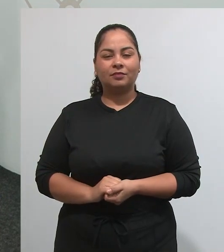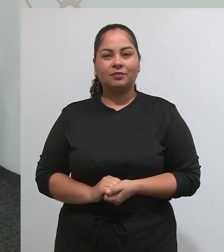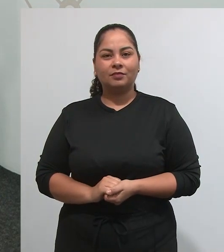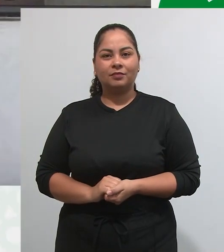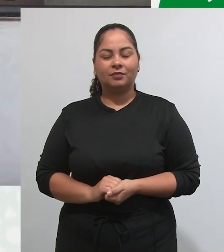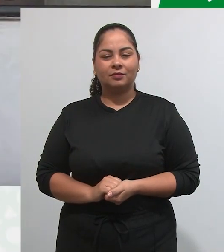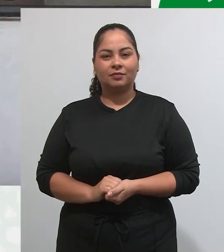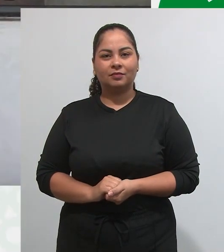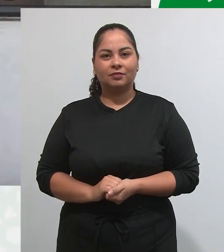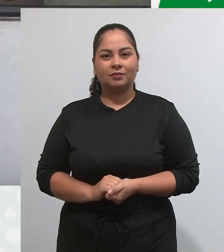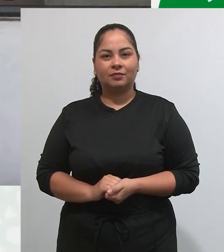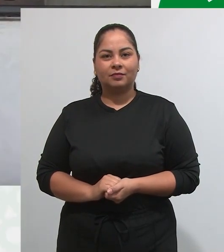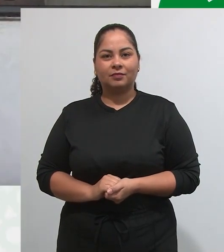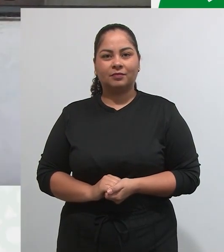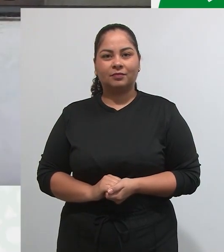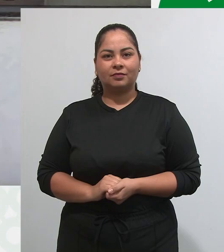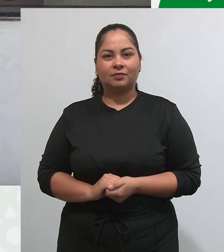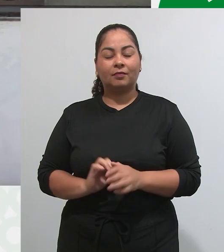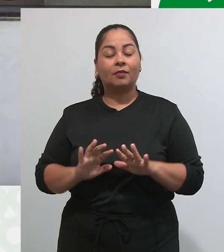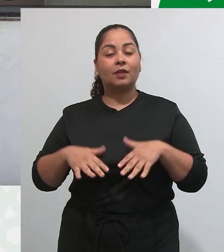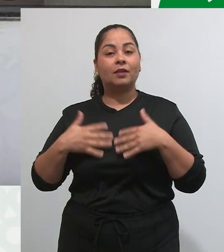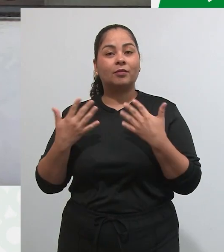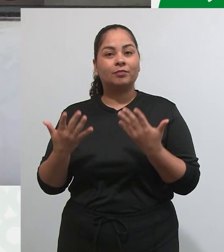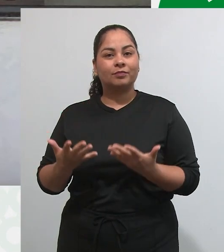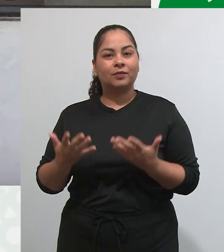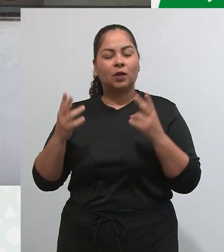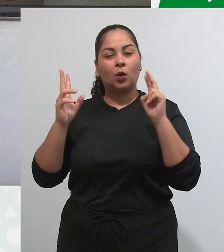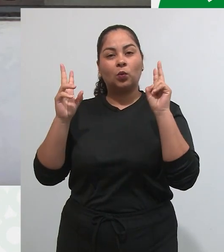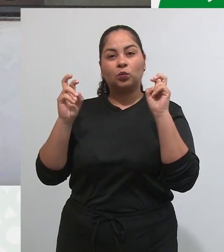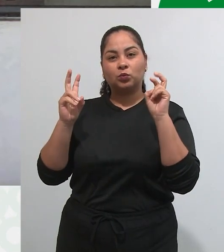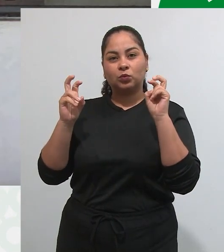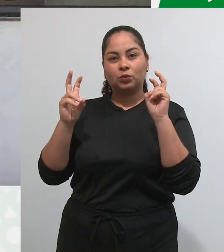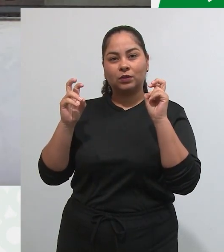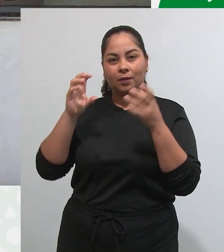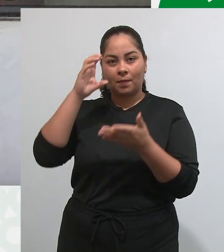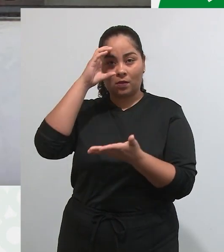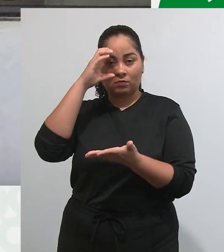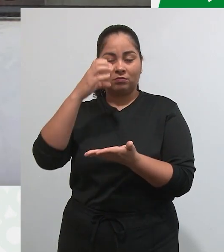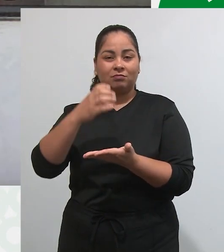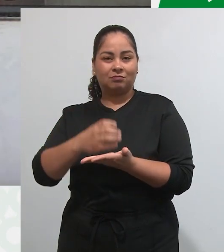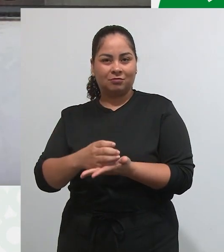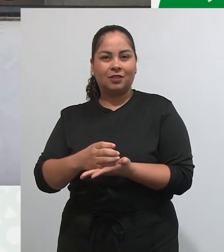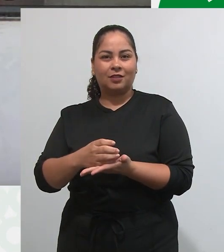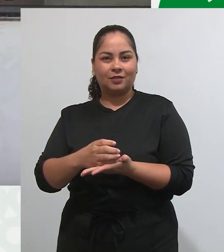sinais. Então, o tema da